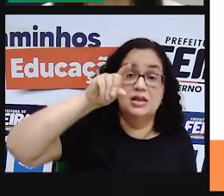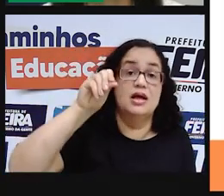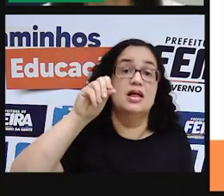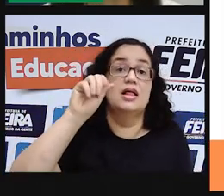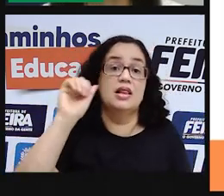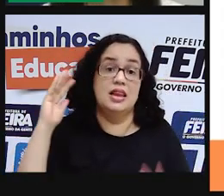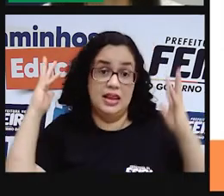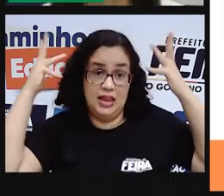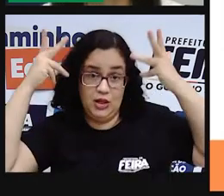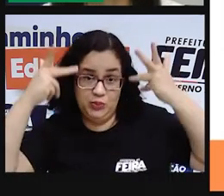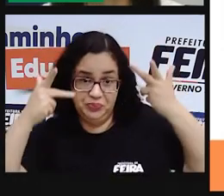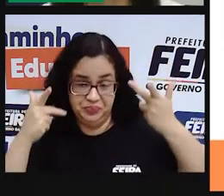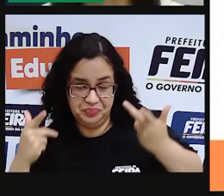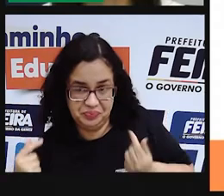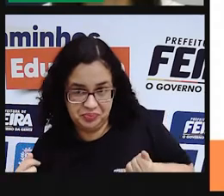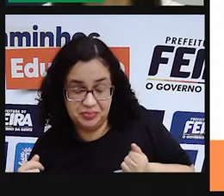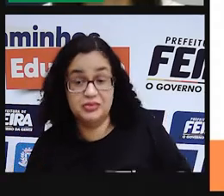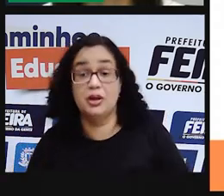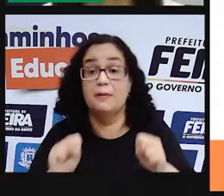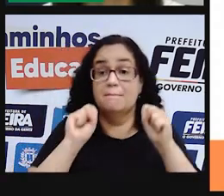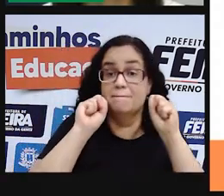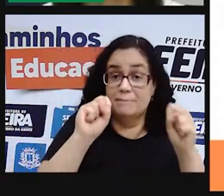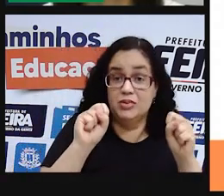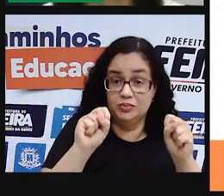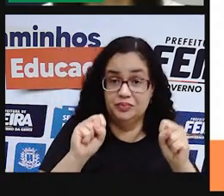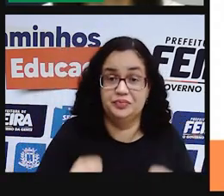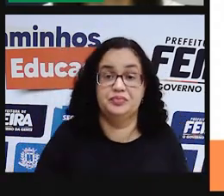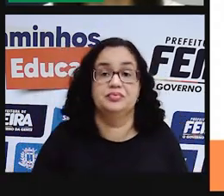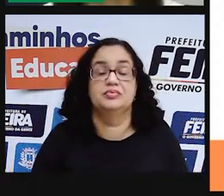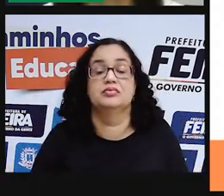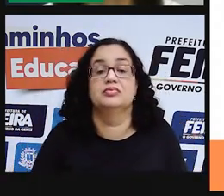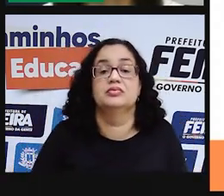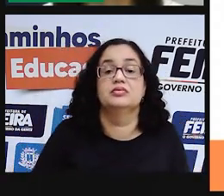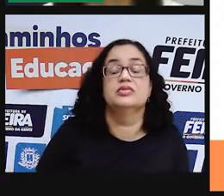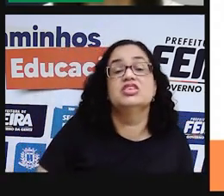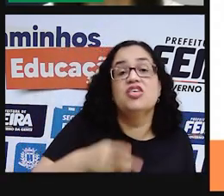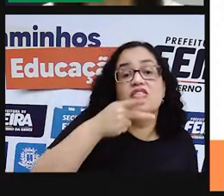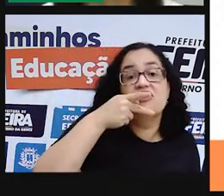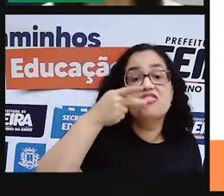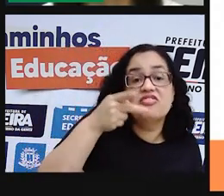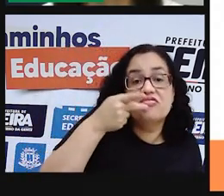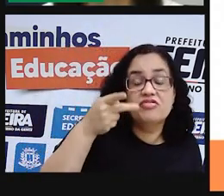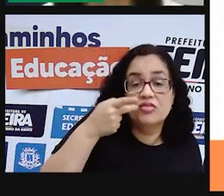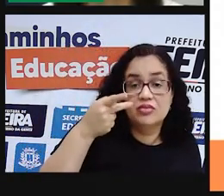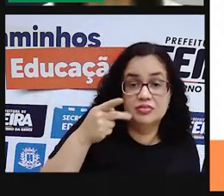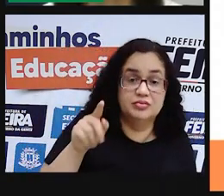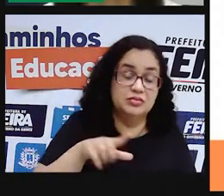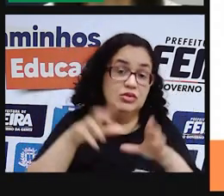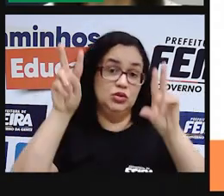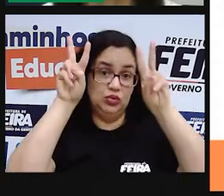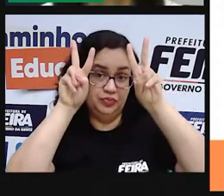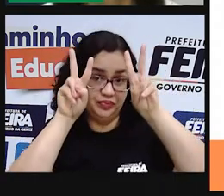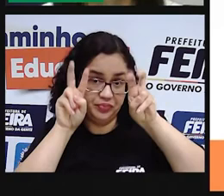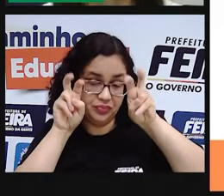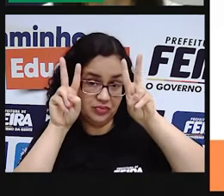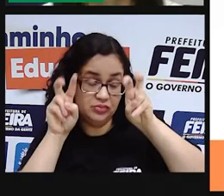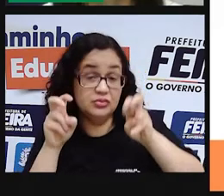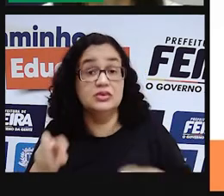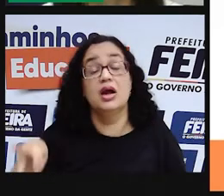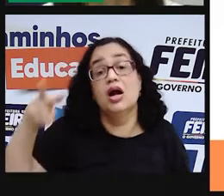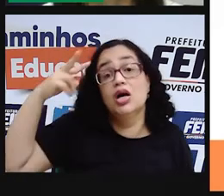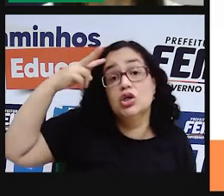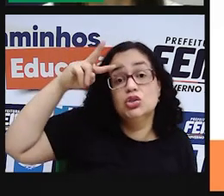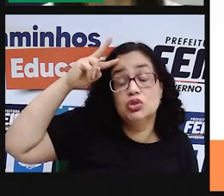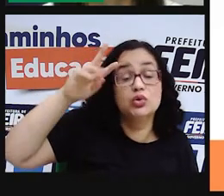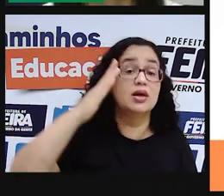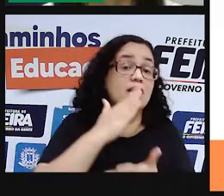com competência os possíveis abismos e mesmices que surgem em falas e argumentos rasos sobre o tema. A história